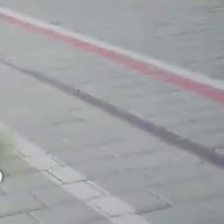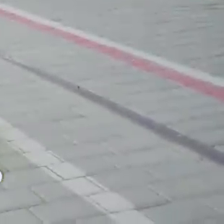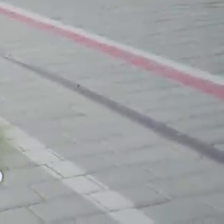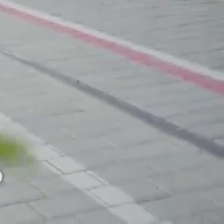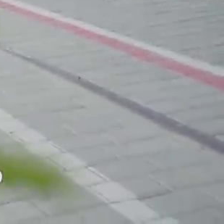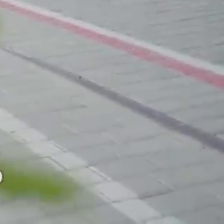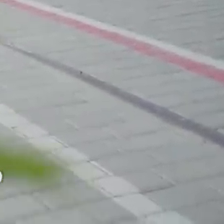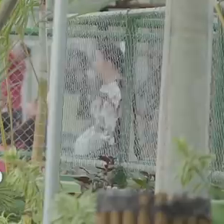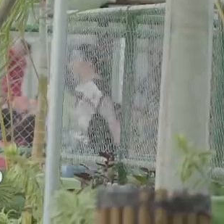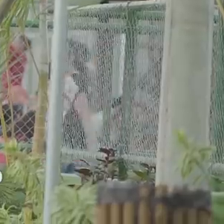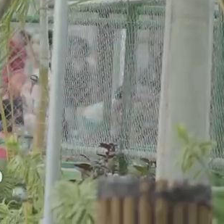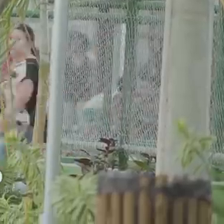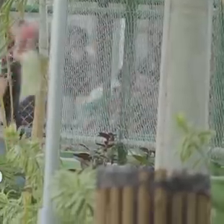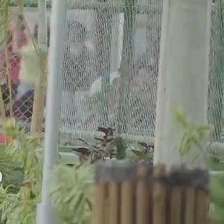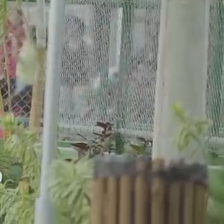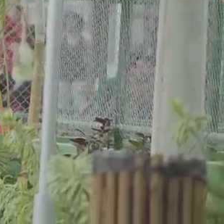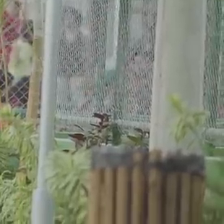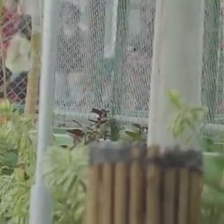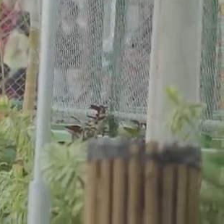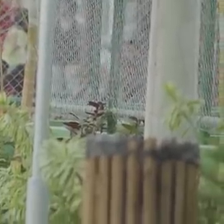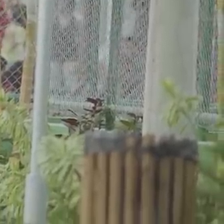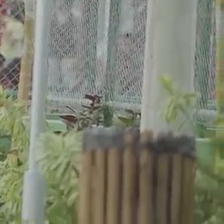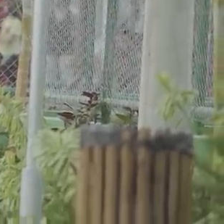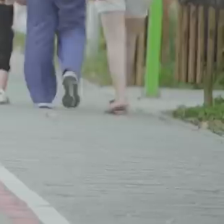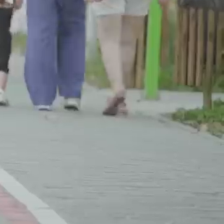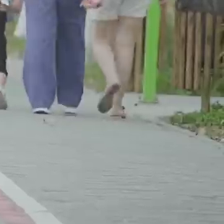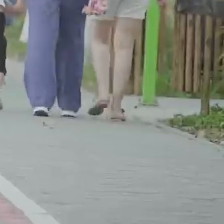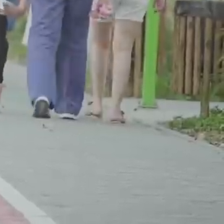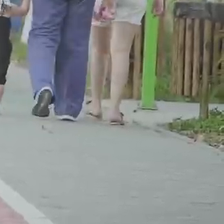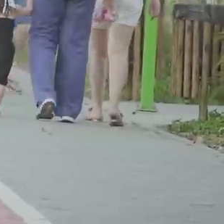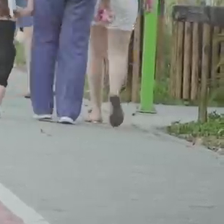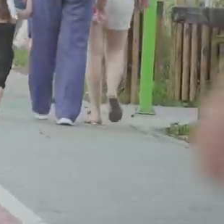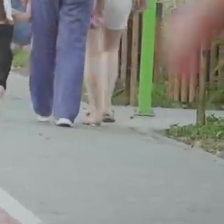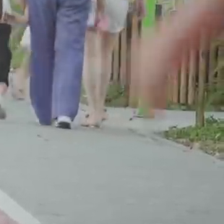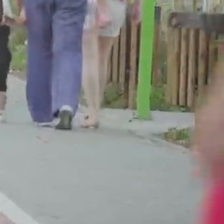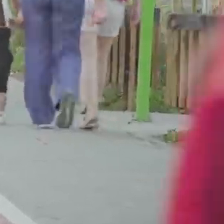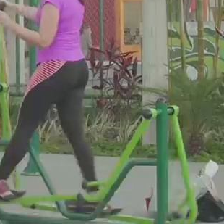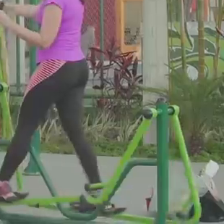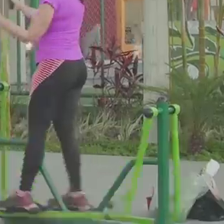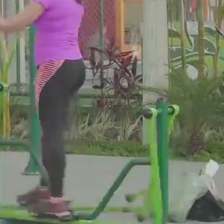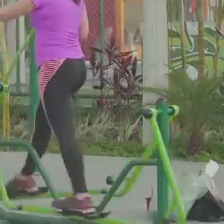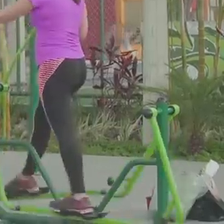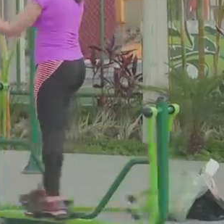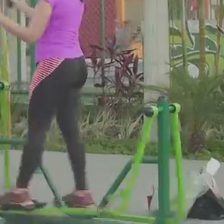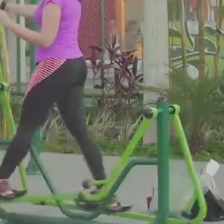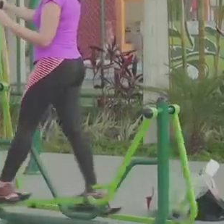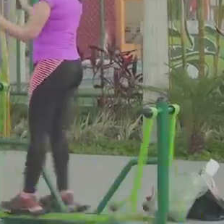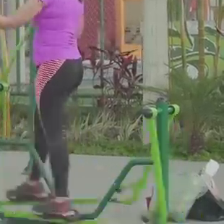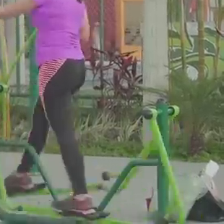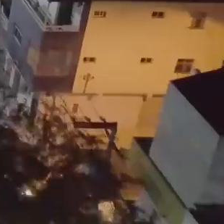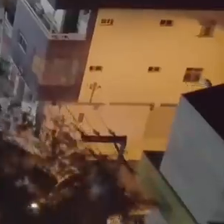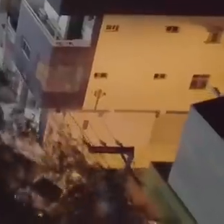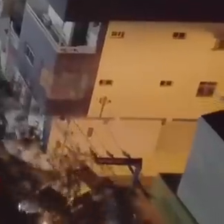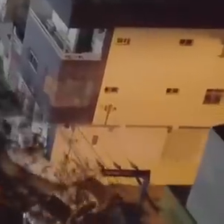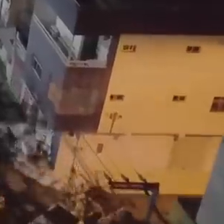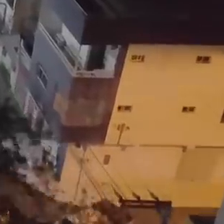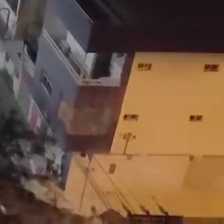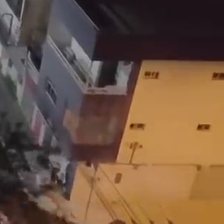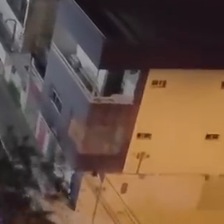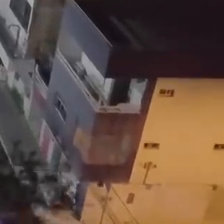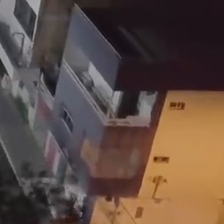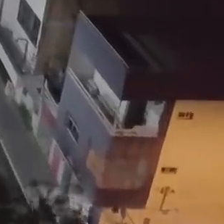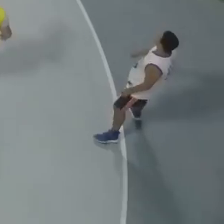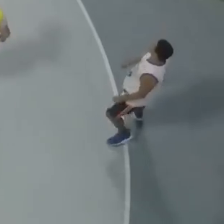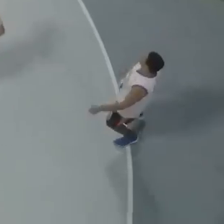Hoje a Via Parque ela está beneficiando mais de 5 bairros em Caruaru nessa primeira etapa. Tem na Via Parque academias,